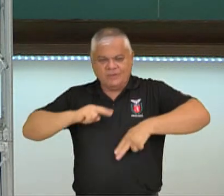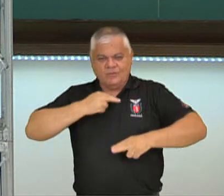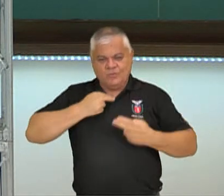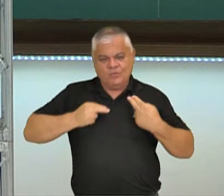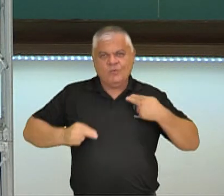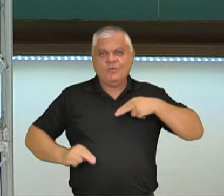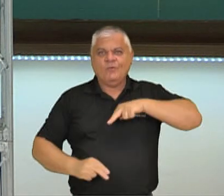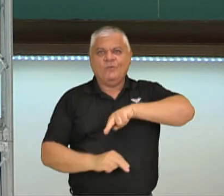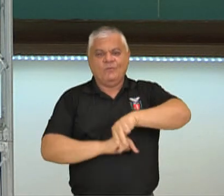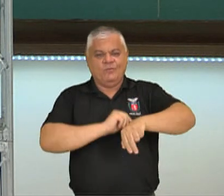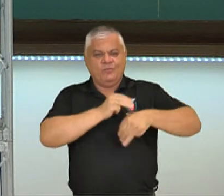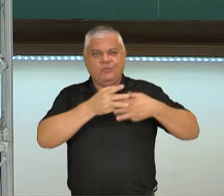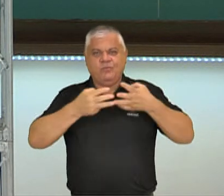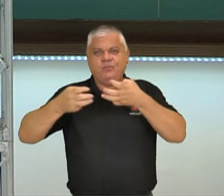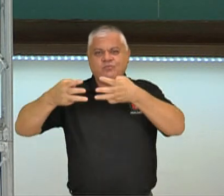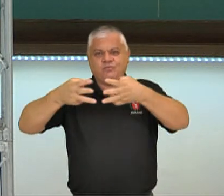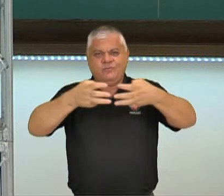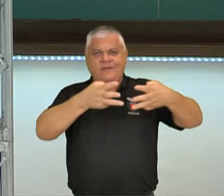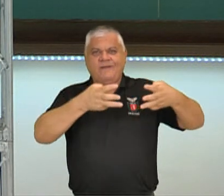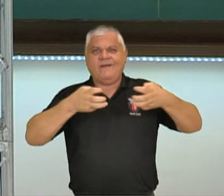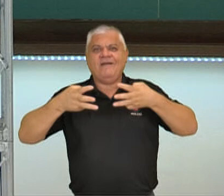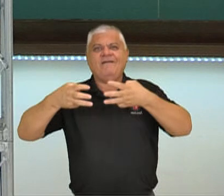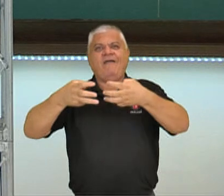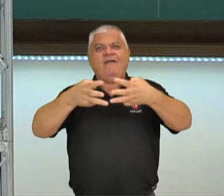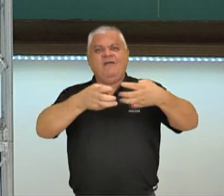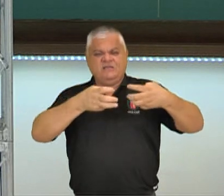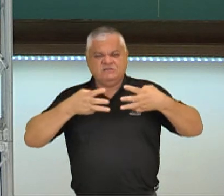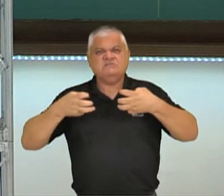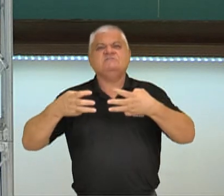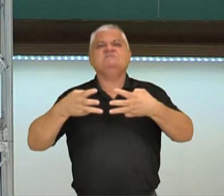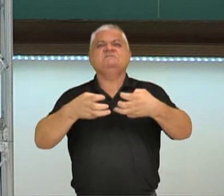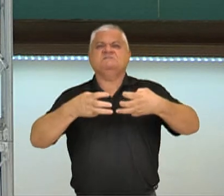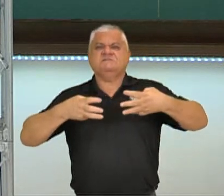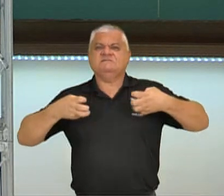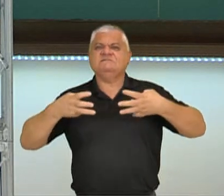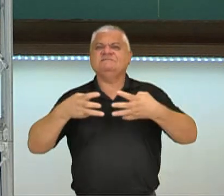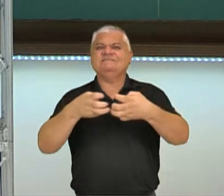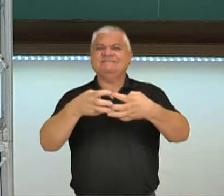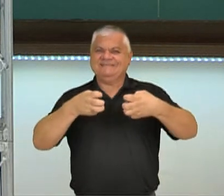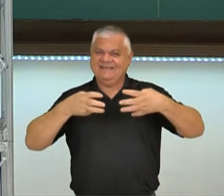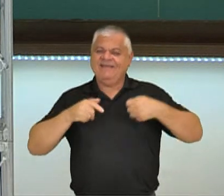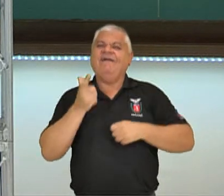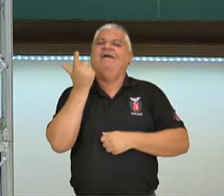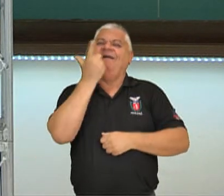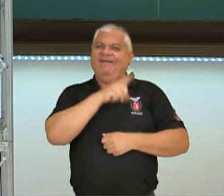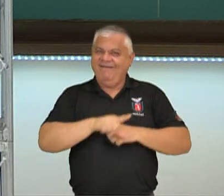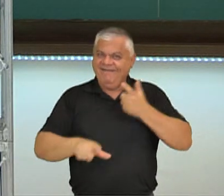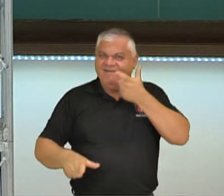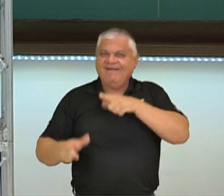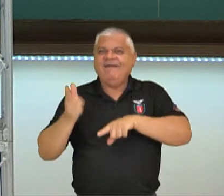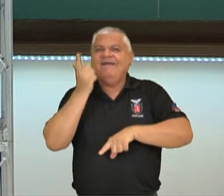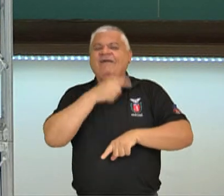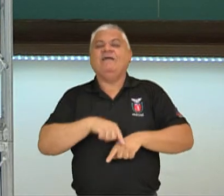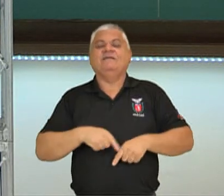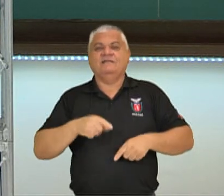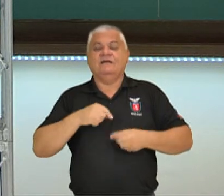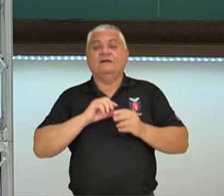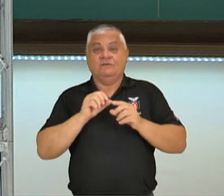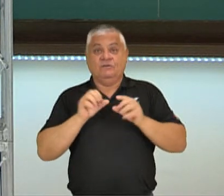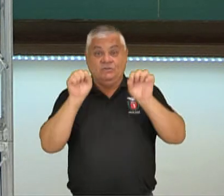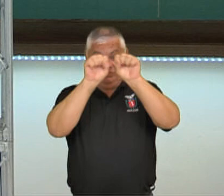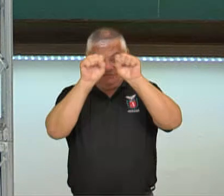ali sendo produzido no músculo, né, de resíduo, também o sistema